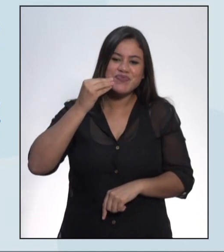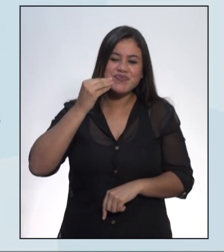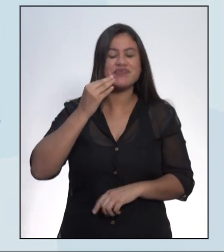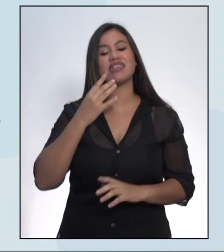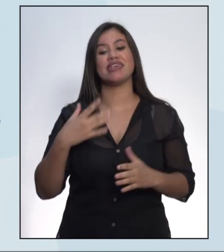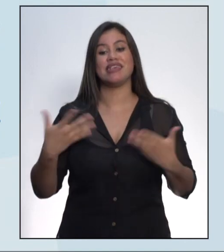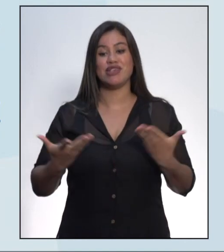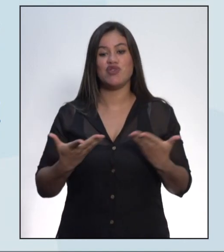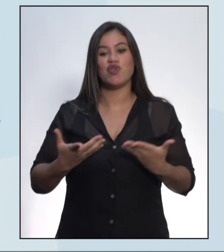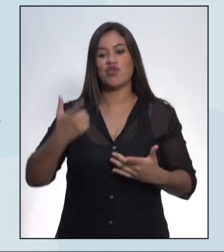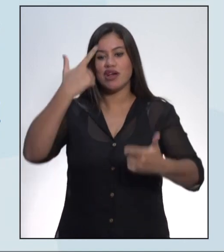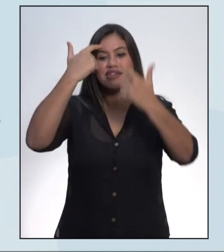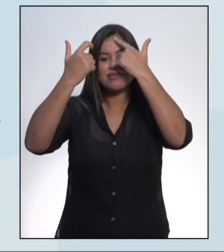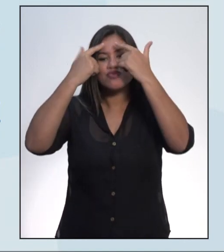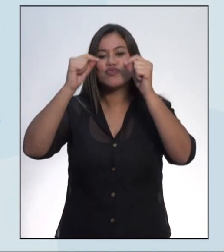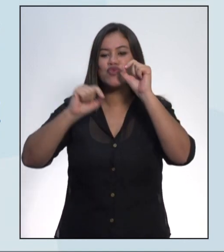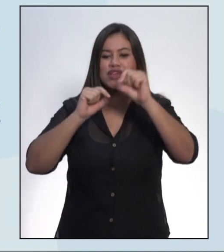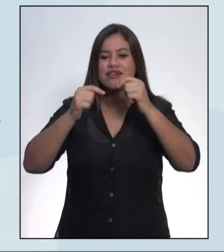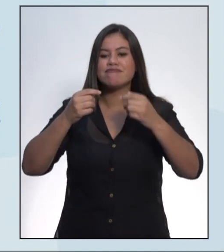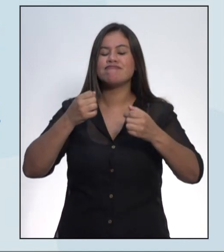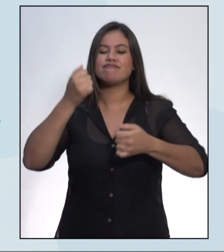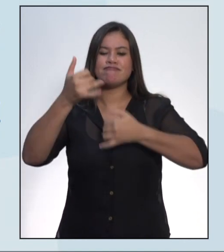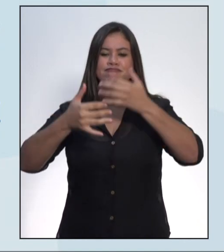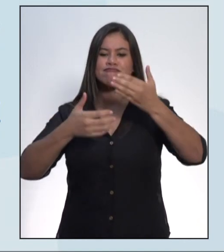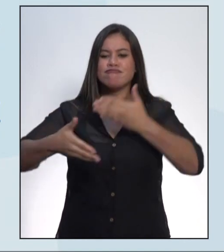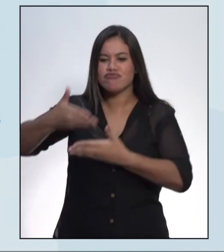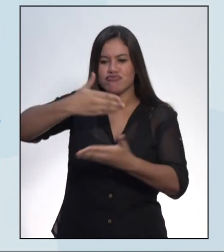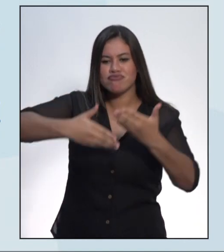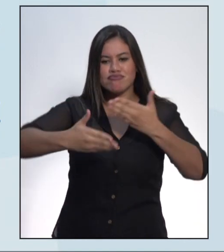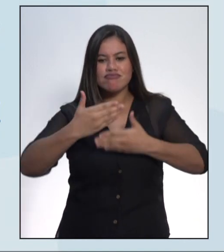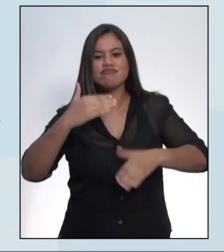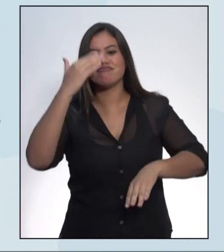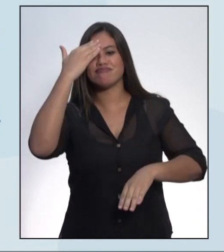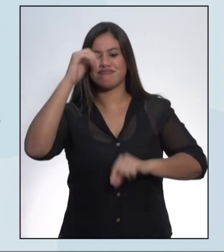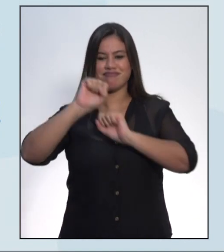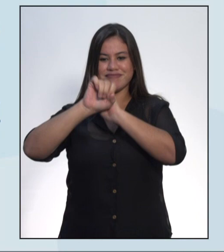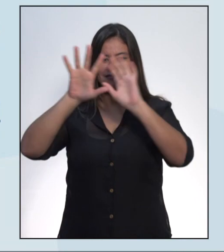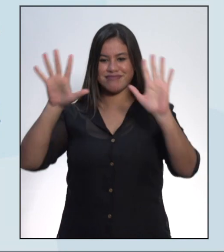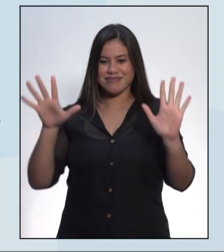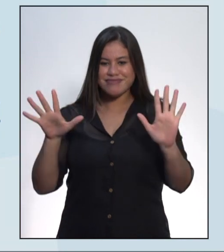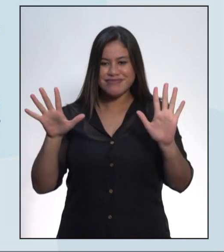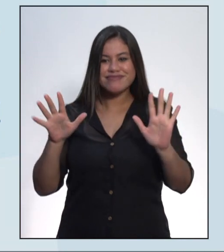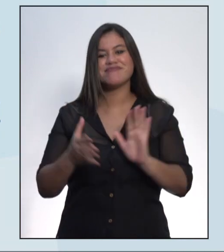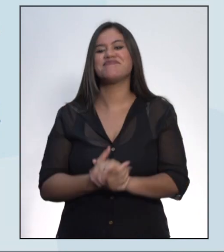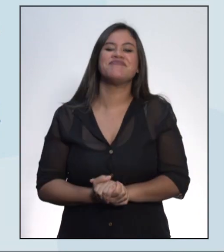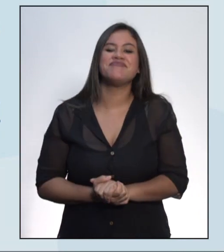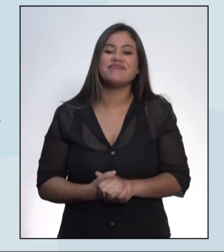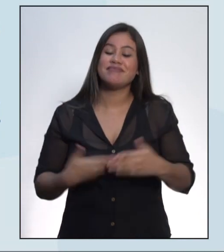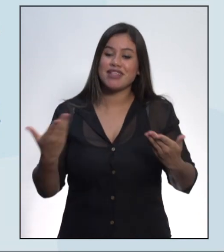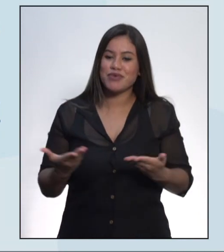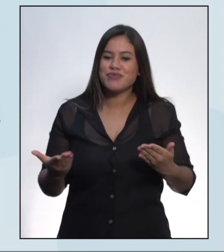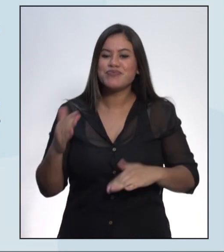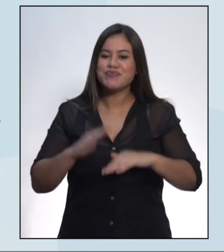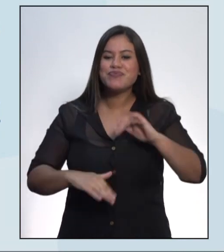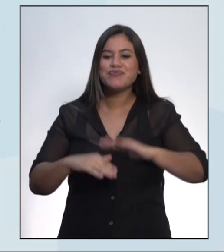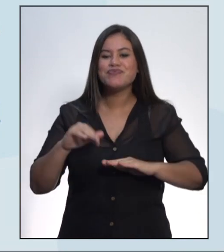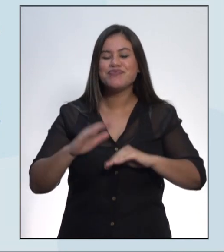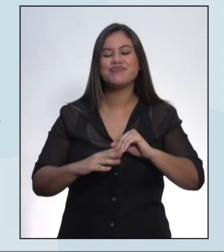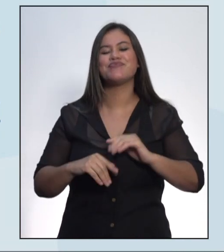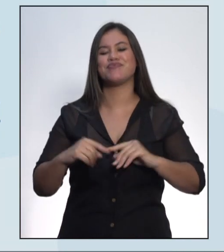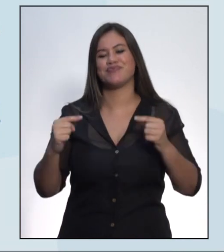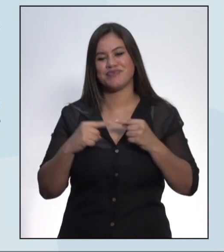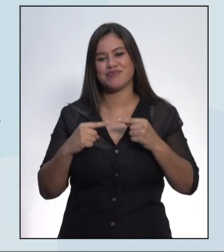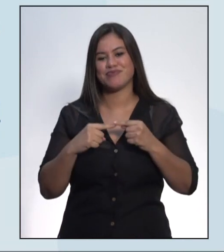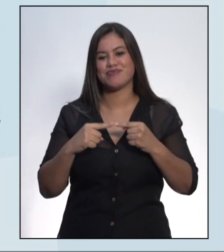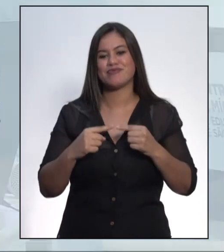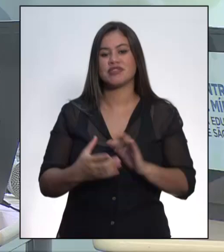expressar e partilhar informações que levem ao entendimento mútuo. Então, essas são as habilidades trabalhadas na aula de hoje. O tema da